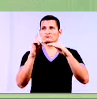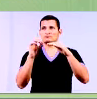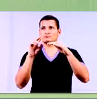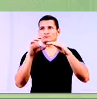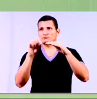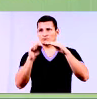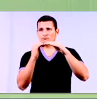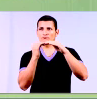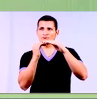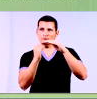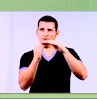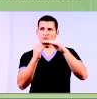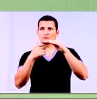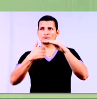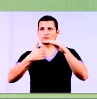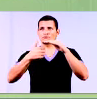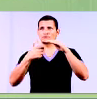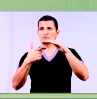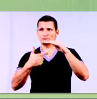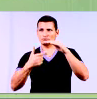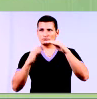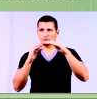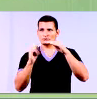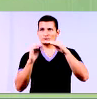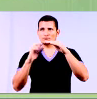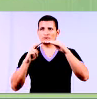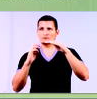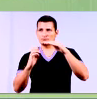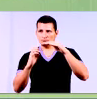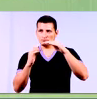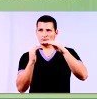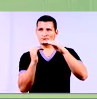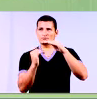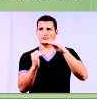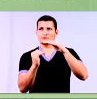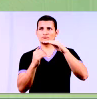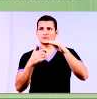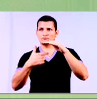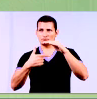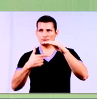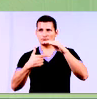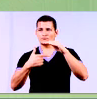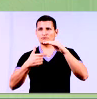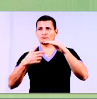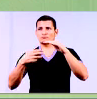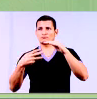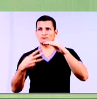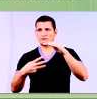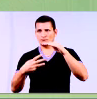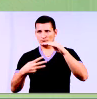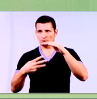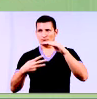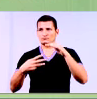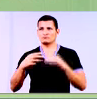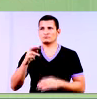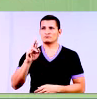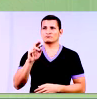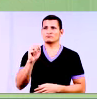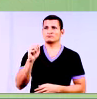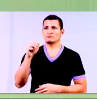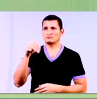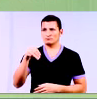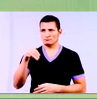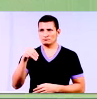junto, está dentro do núcleo. Depois vem a cache, que ela não está no núcleo, mas está dentro do chip, está muito próximo do núcleo do processador. E aí a próxima vem a memória